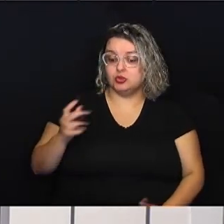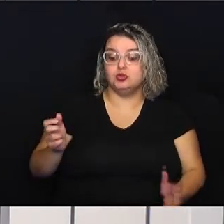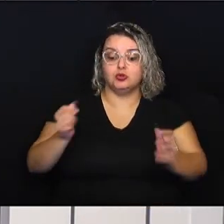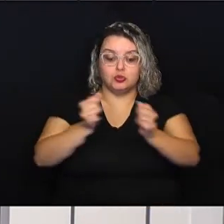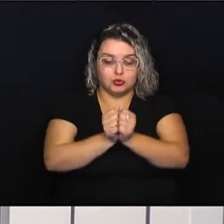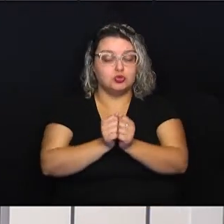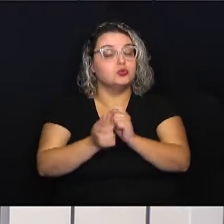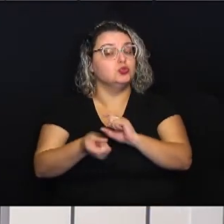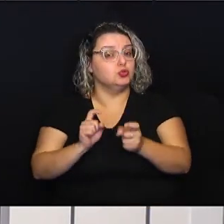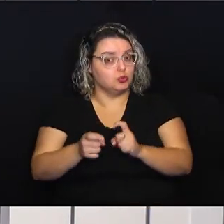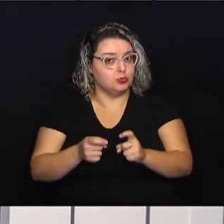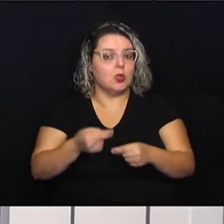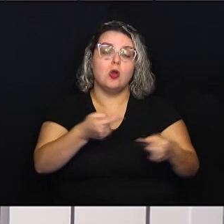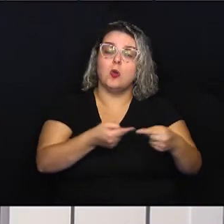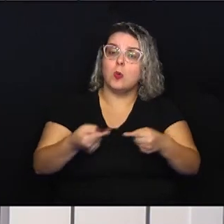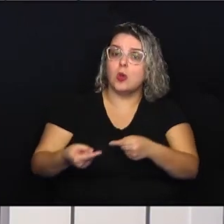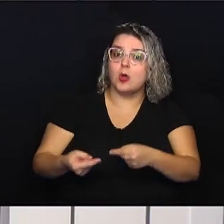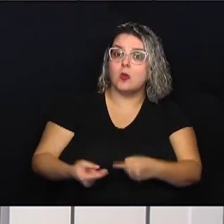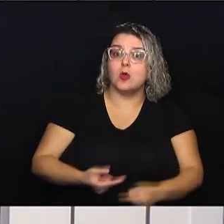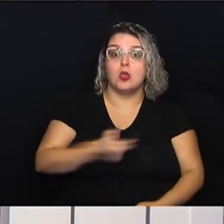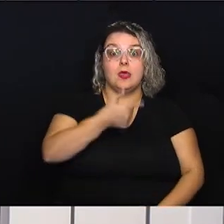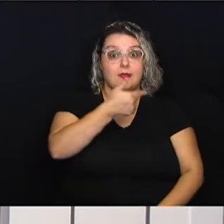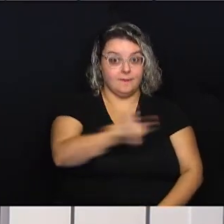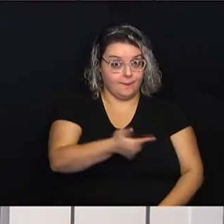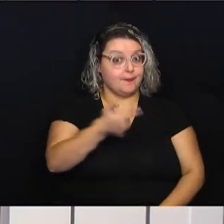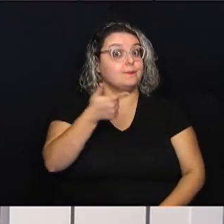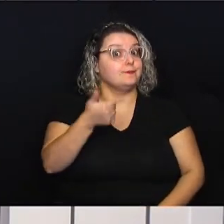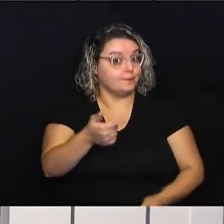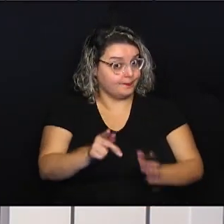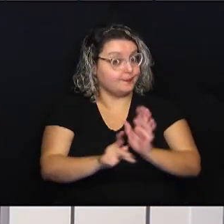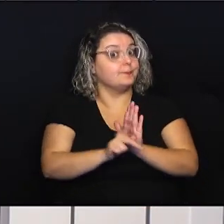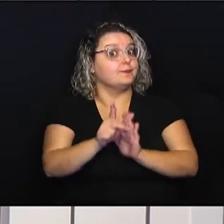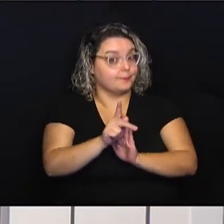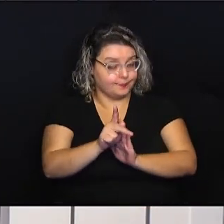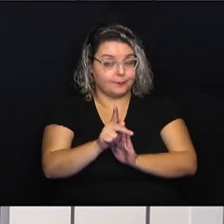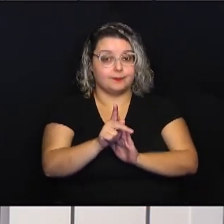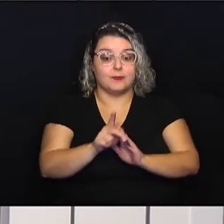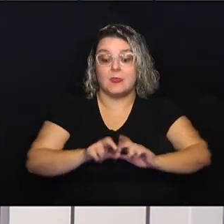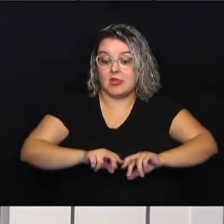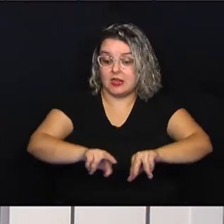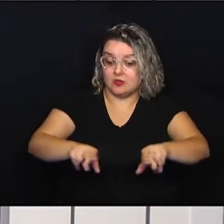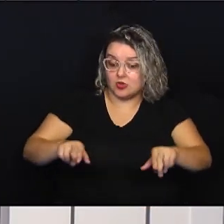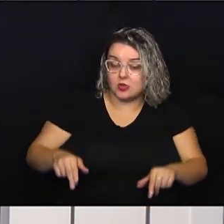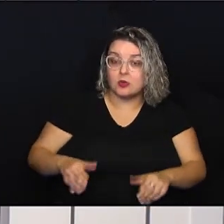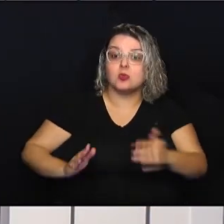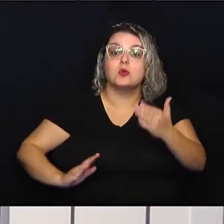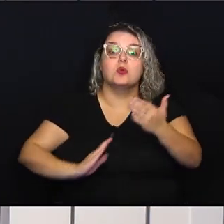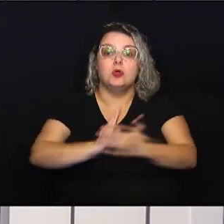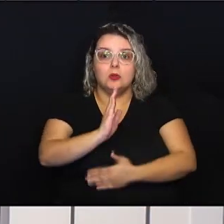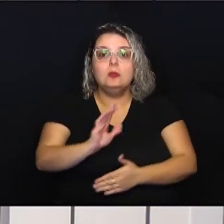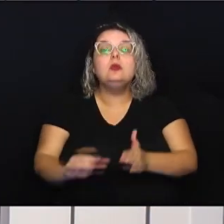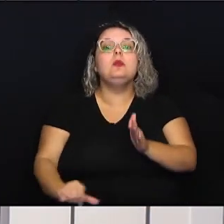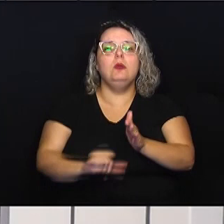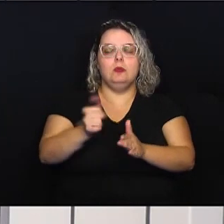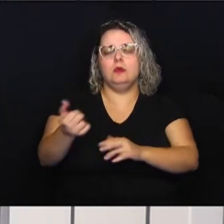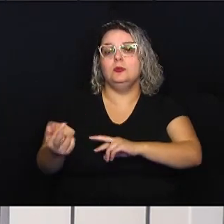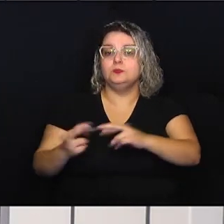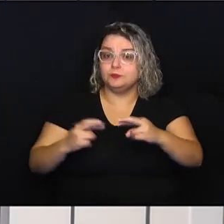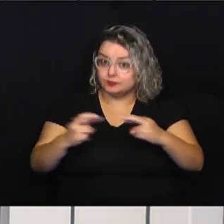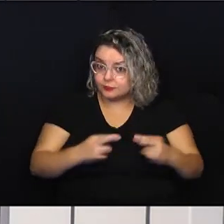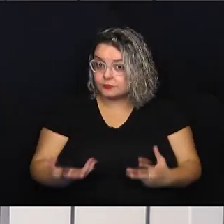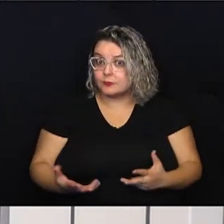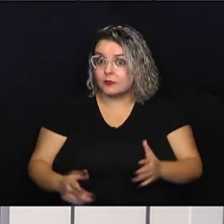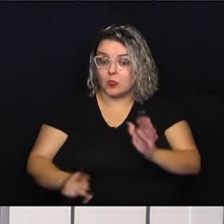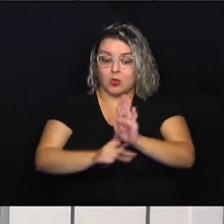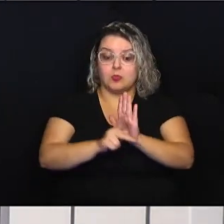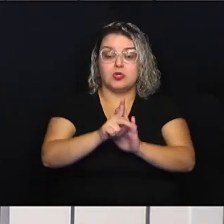para discutir e votar 22 projetos. Entre eles, foi aprovado em primeira análise projeto